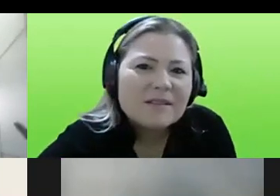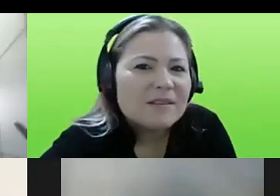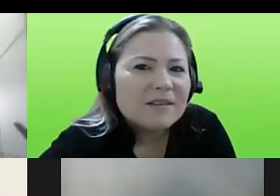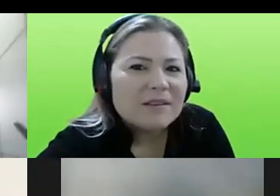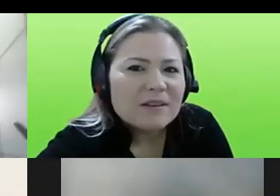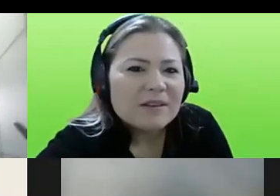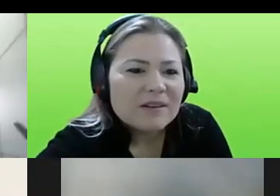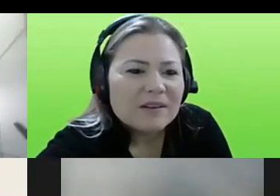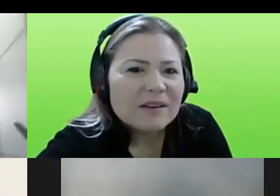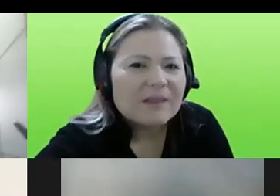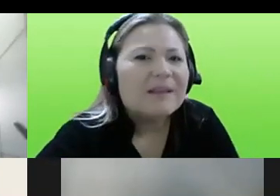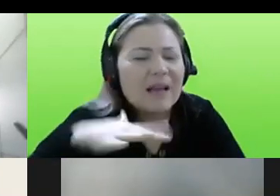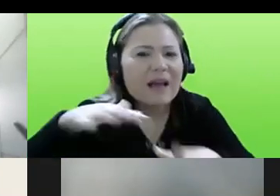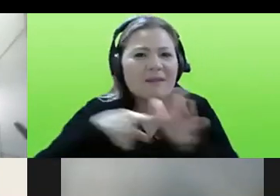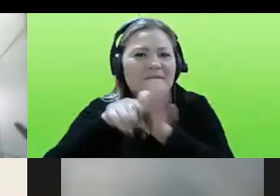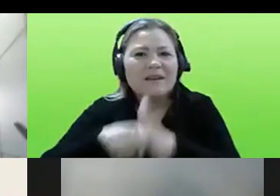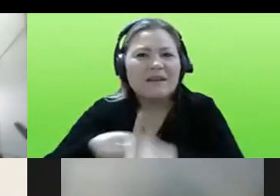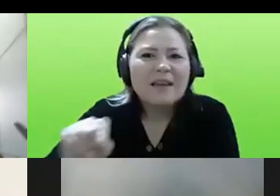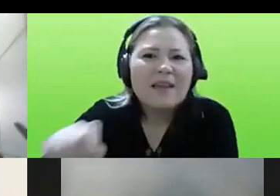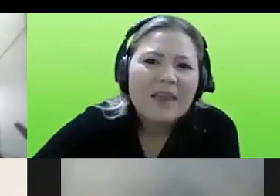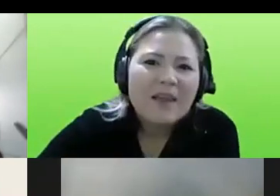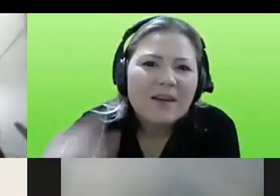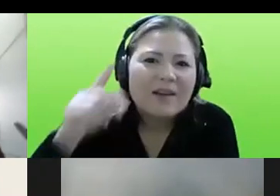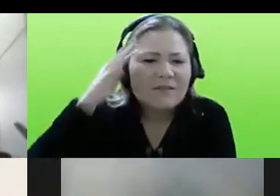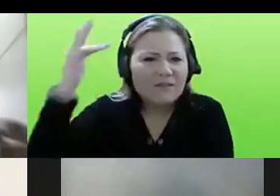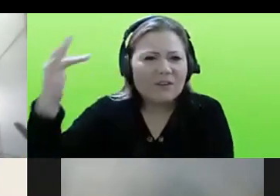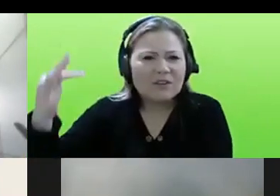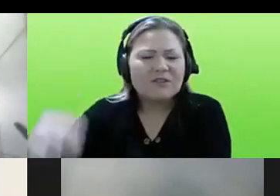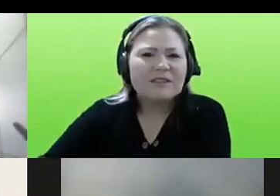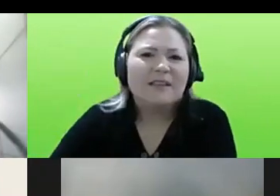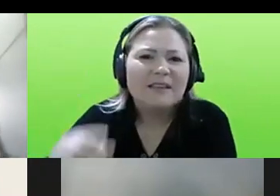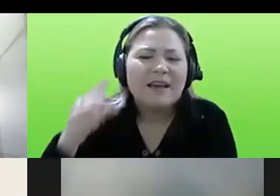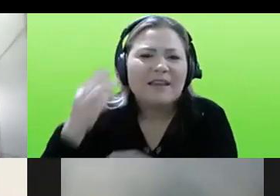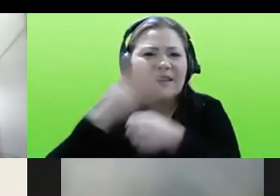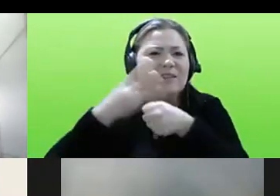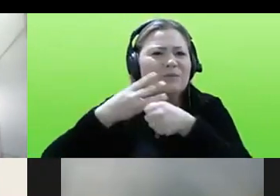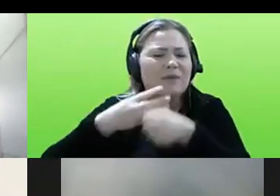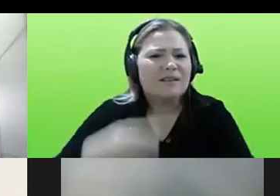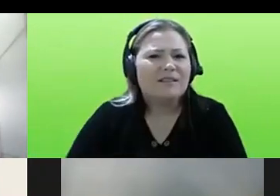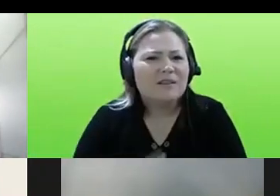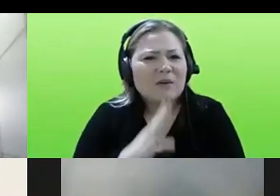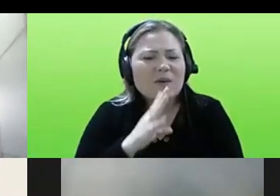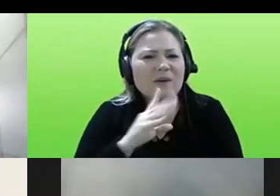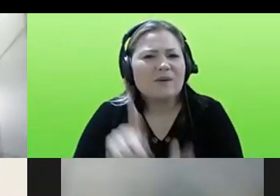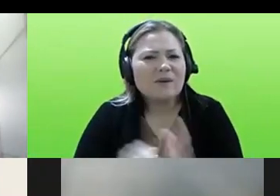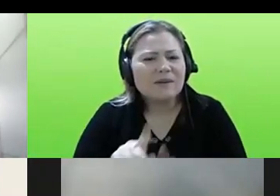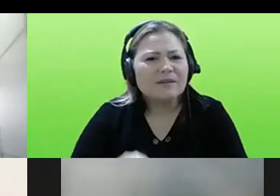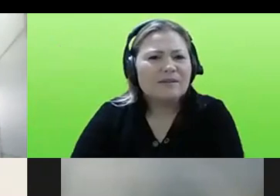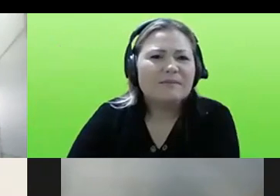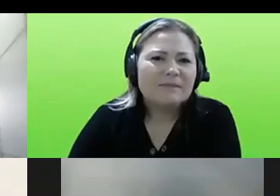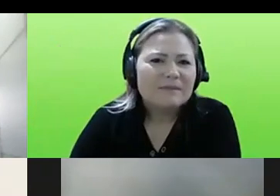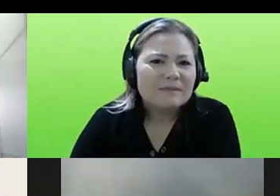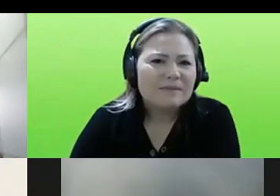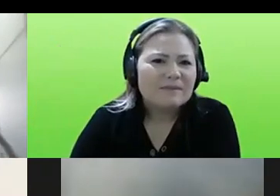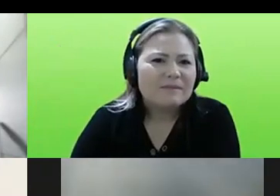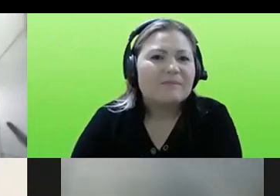Minha área de pesquisa em específico é a filosofia da Idade Média, especial pensamento de Agostinho de Hipona. E